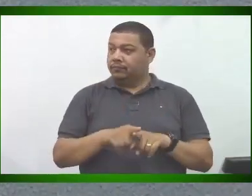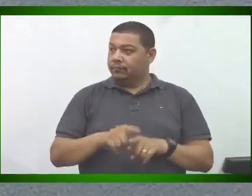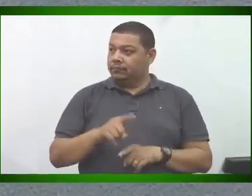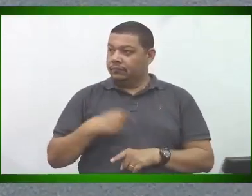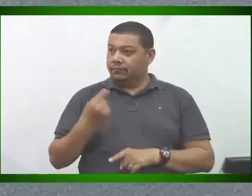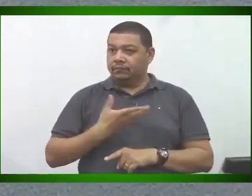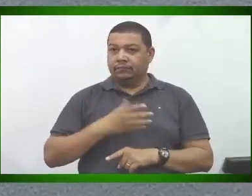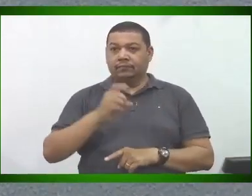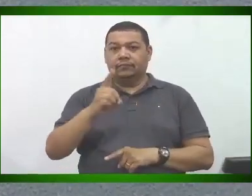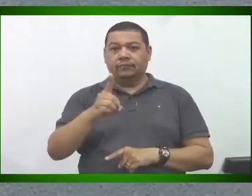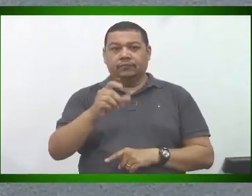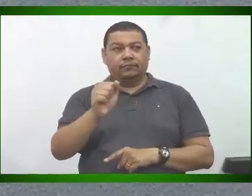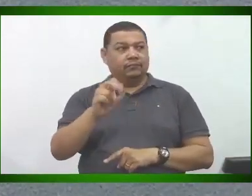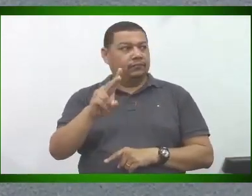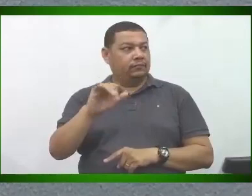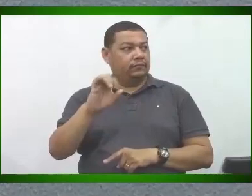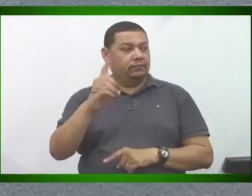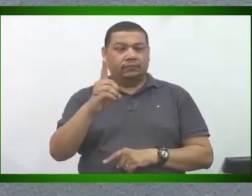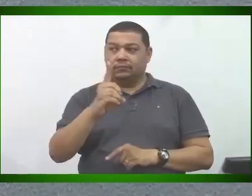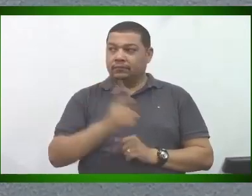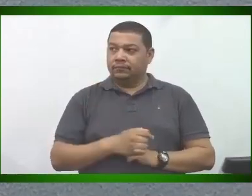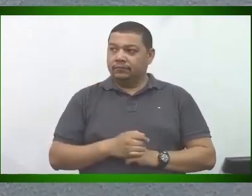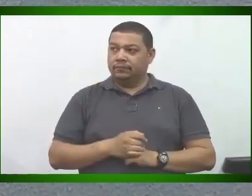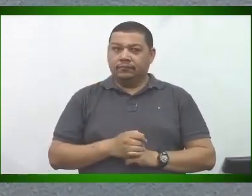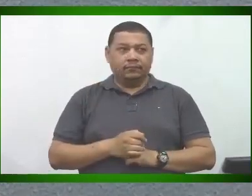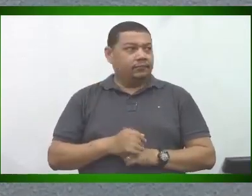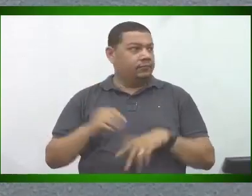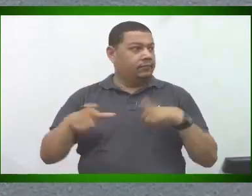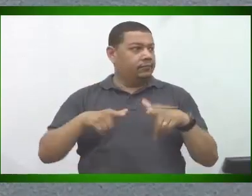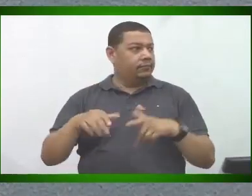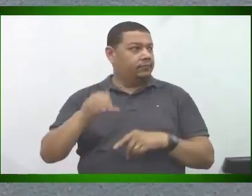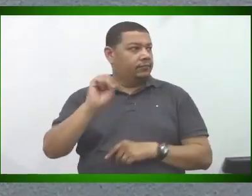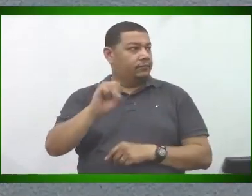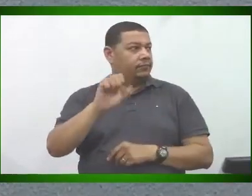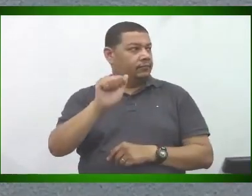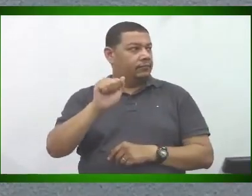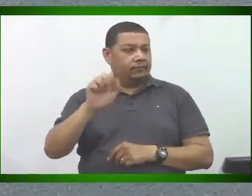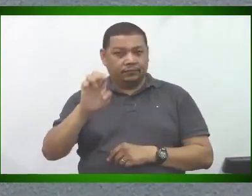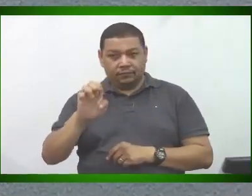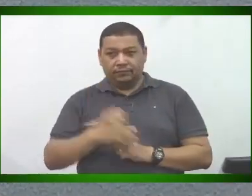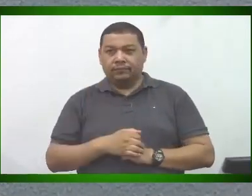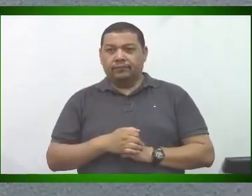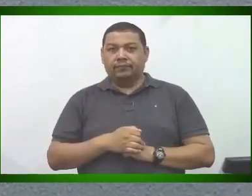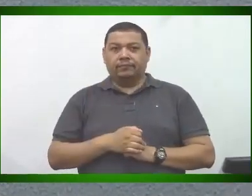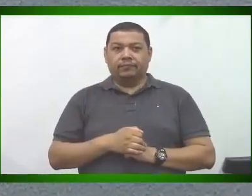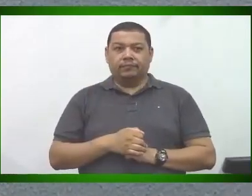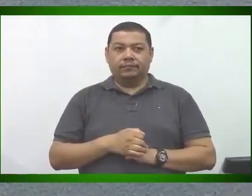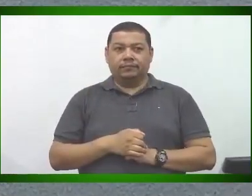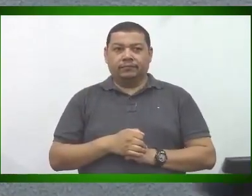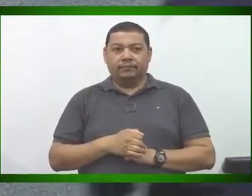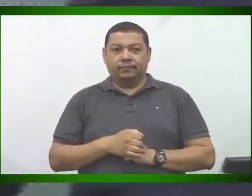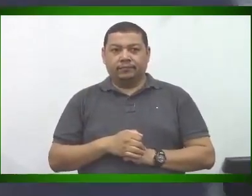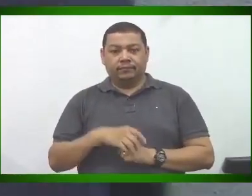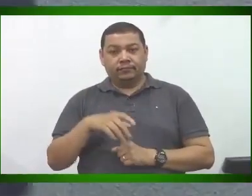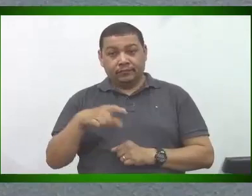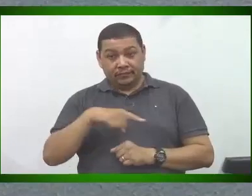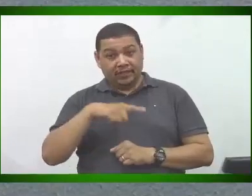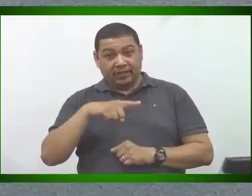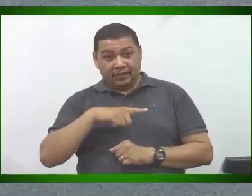amigo David Lima, servidor do SAAI e também morador ali do bairro Jardim